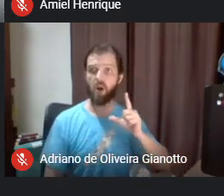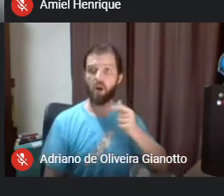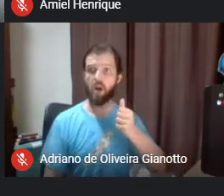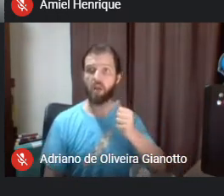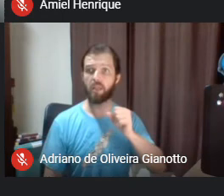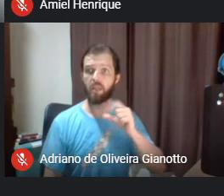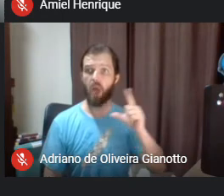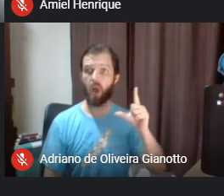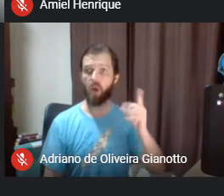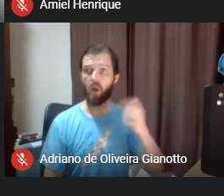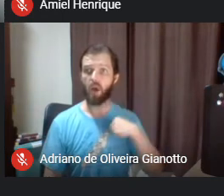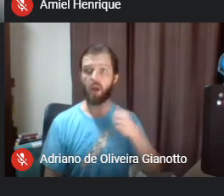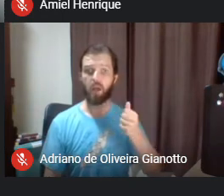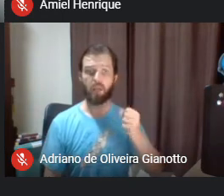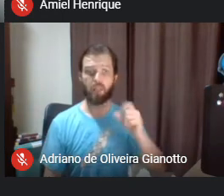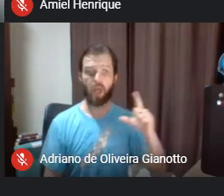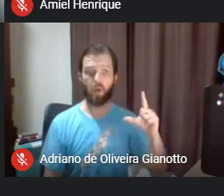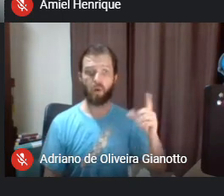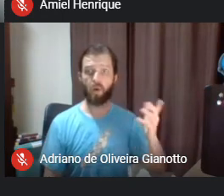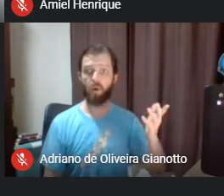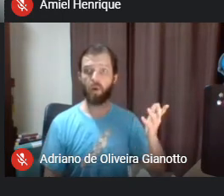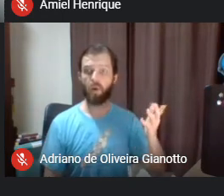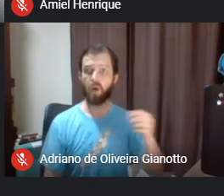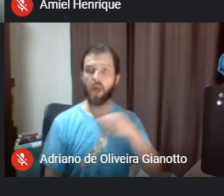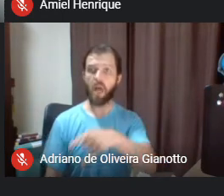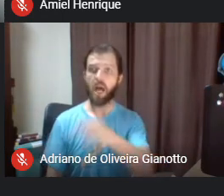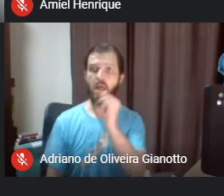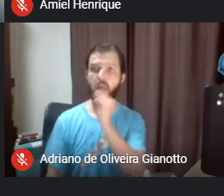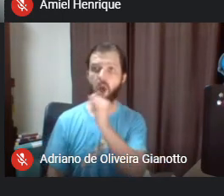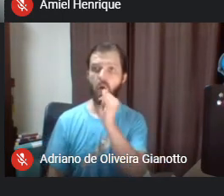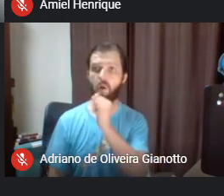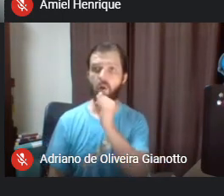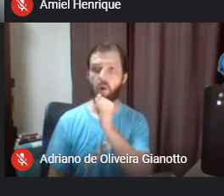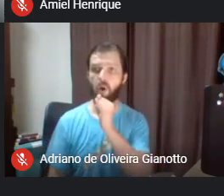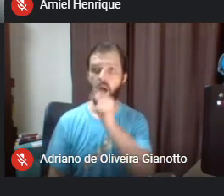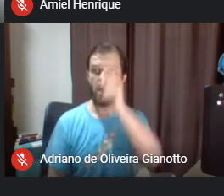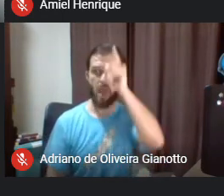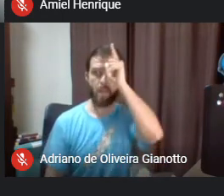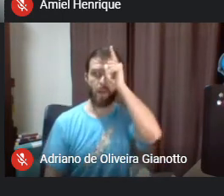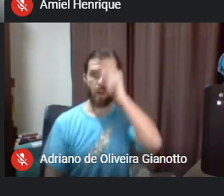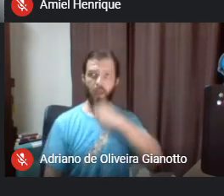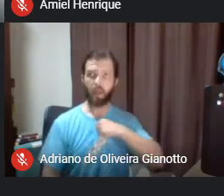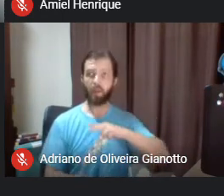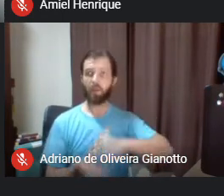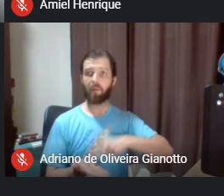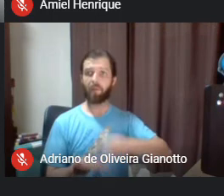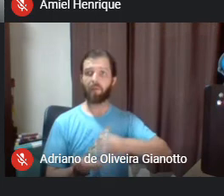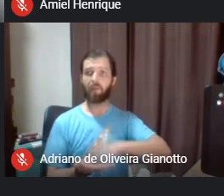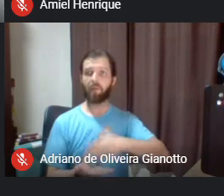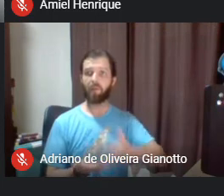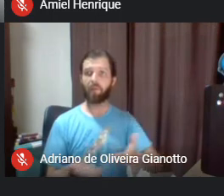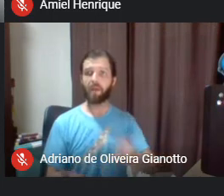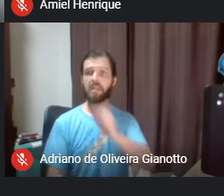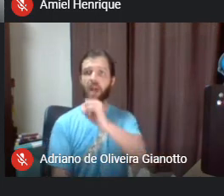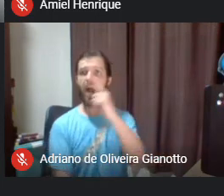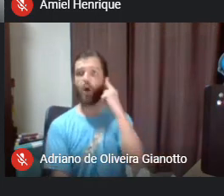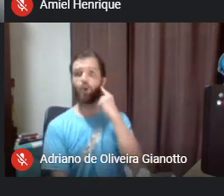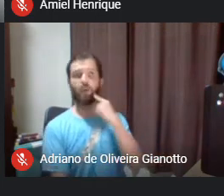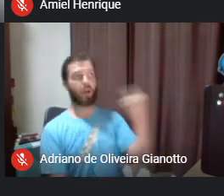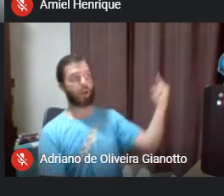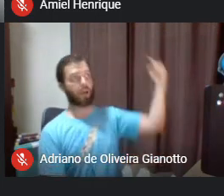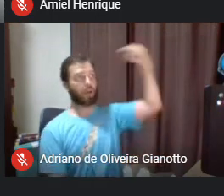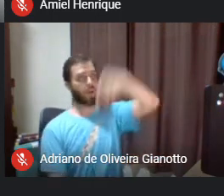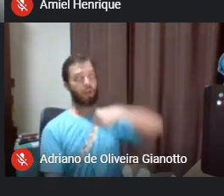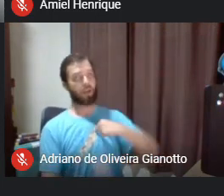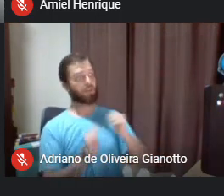eu posso saber a Libras e posso saber a ASL. Eu sou intérprete. Eu sei a ASL, eu posso